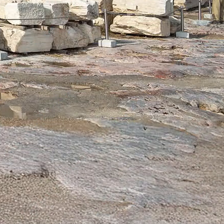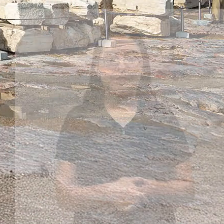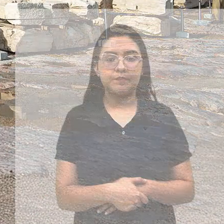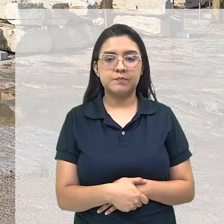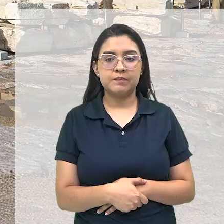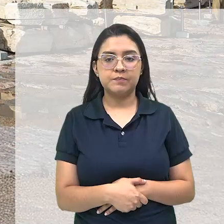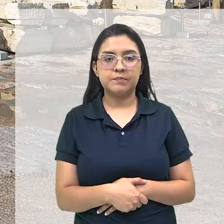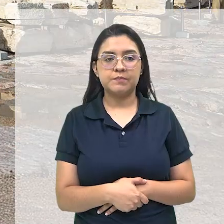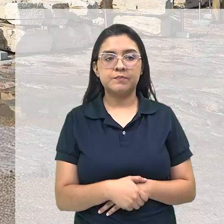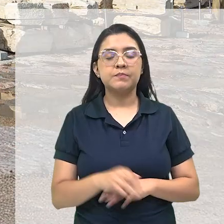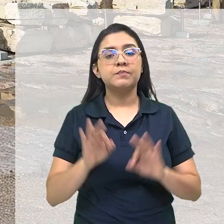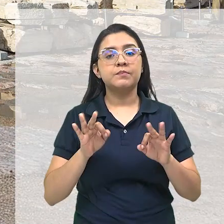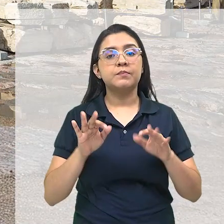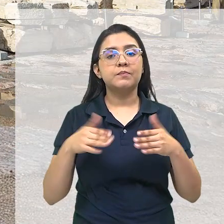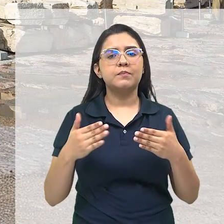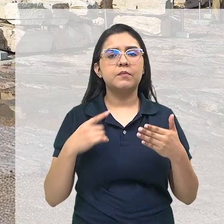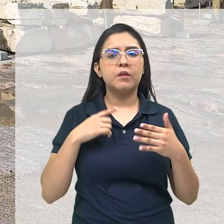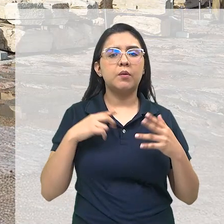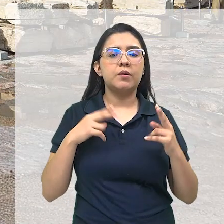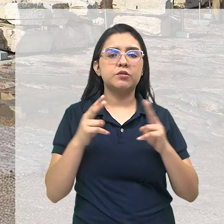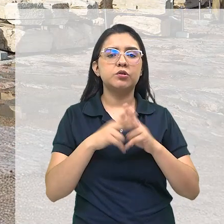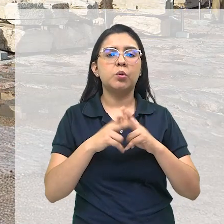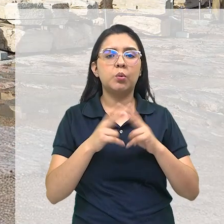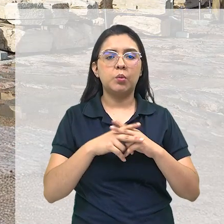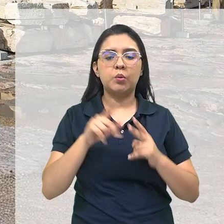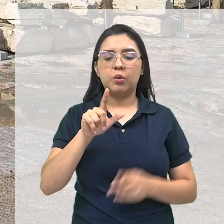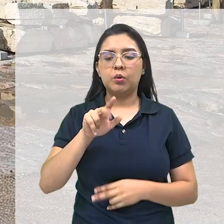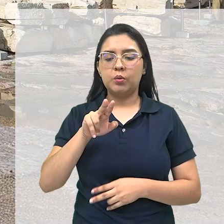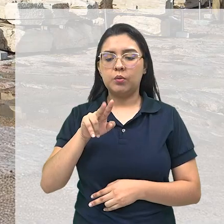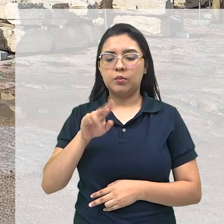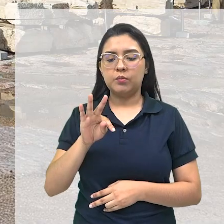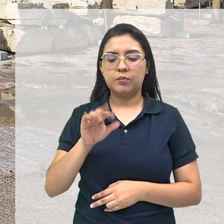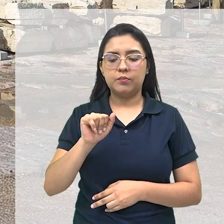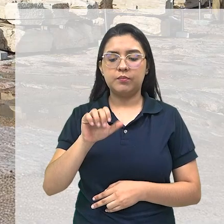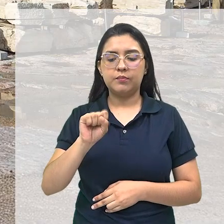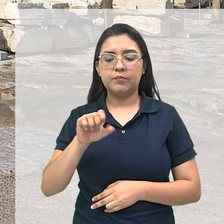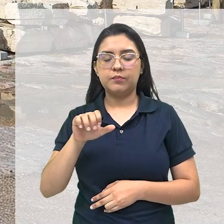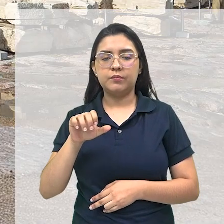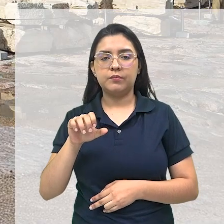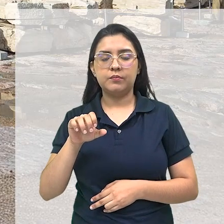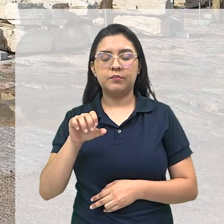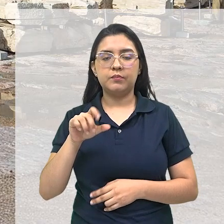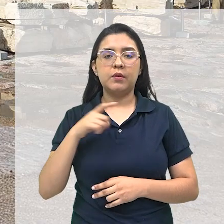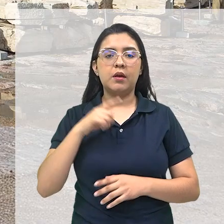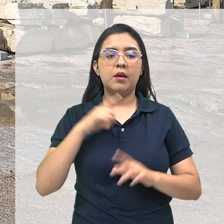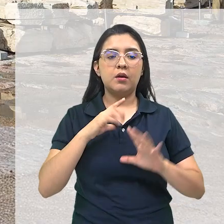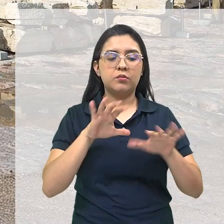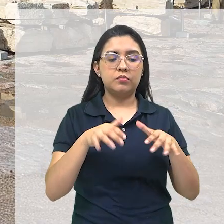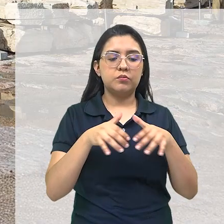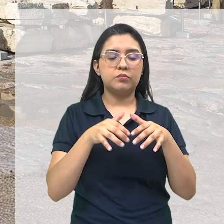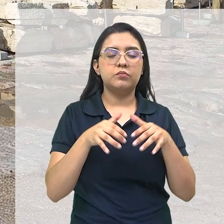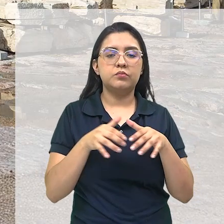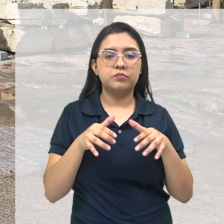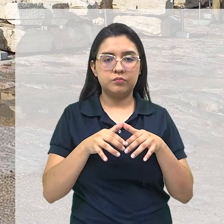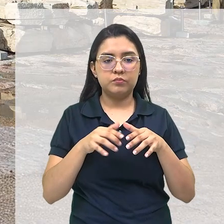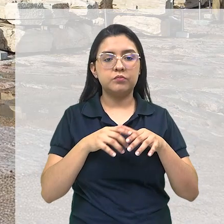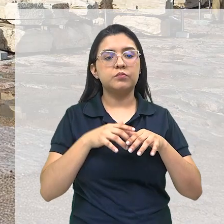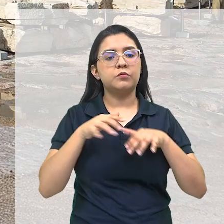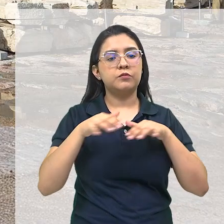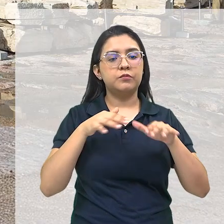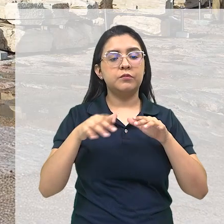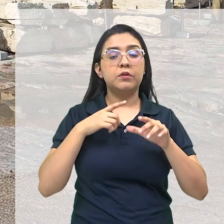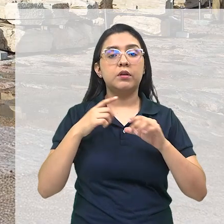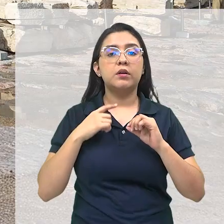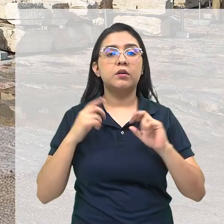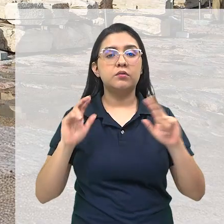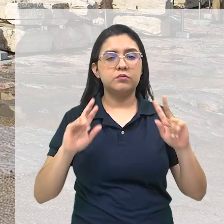Muito bem, gente. Então, as lutas é uma categoria de movimentos que foi criada pela humanidade